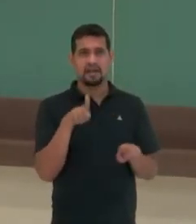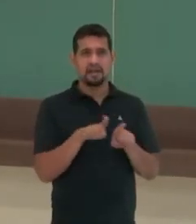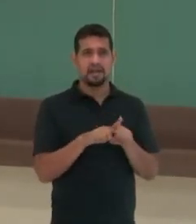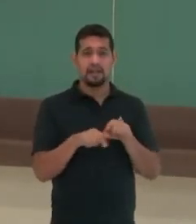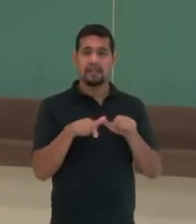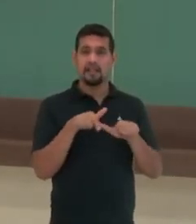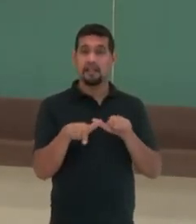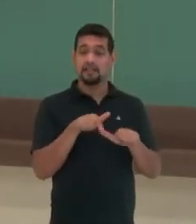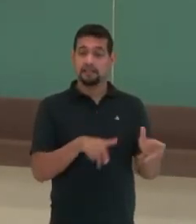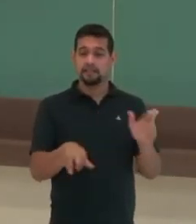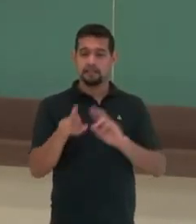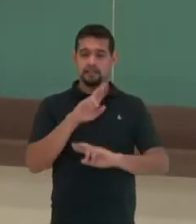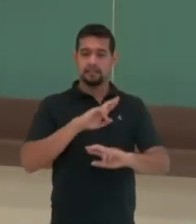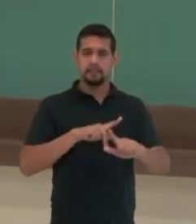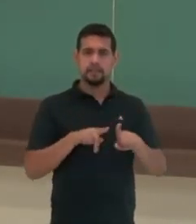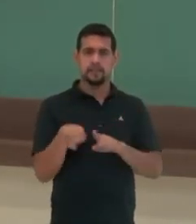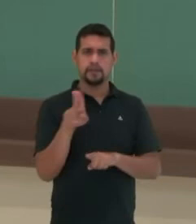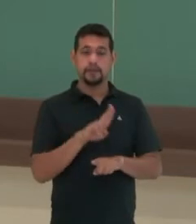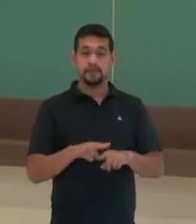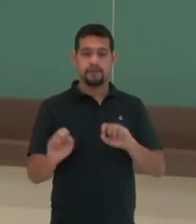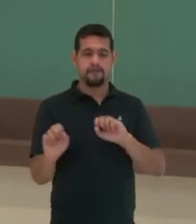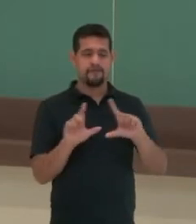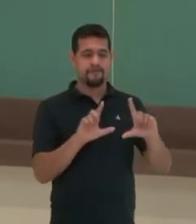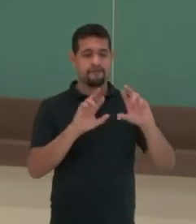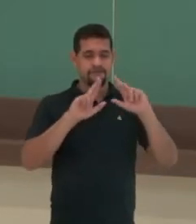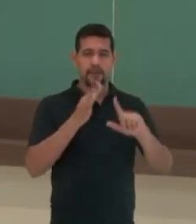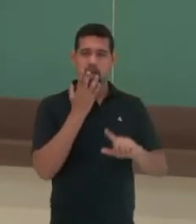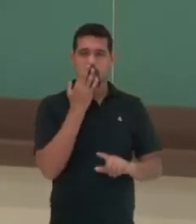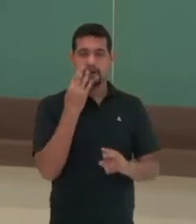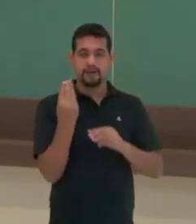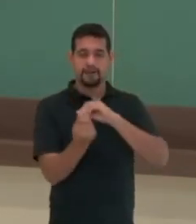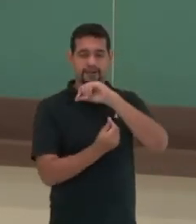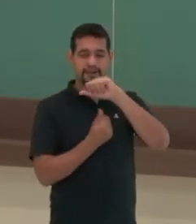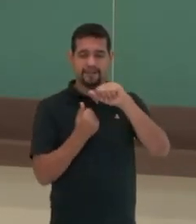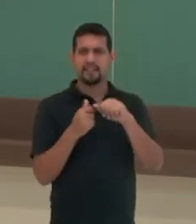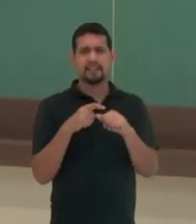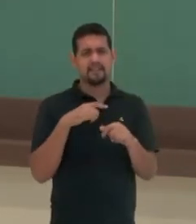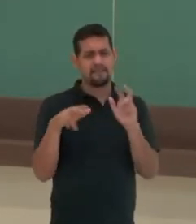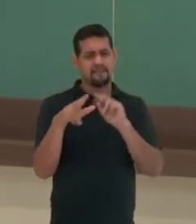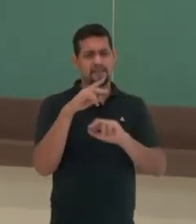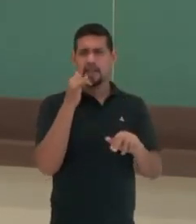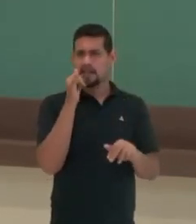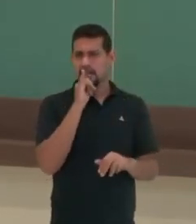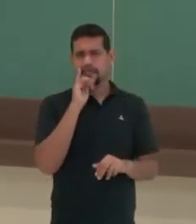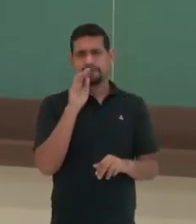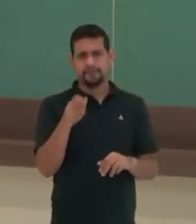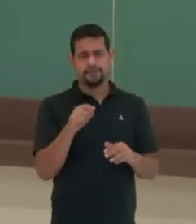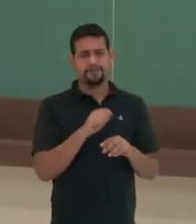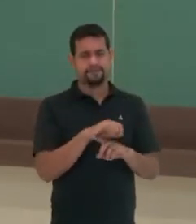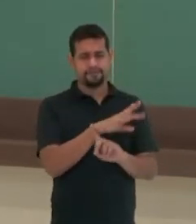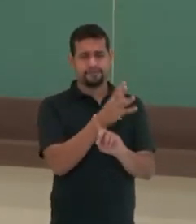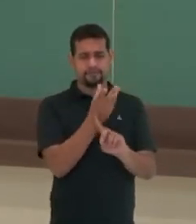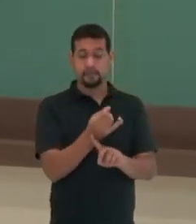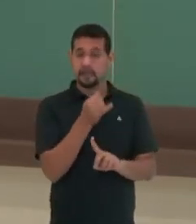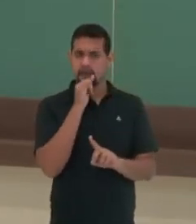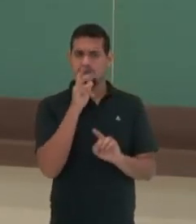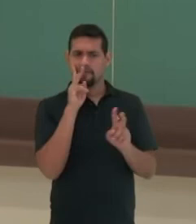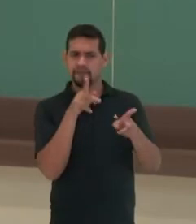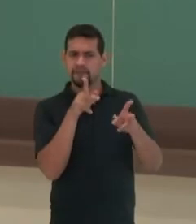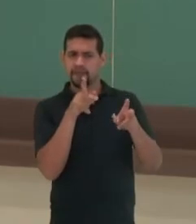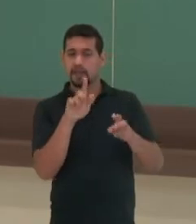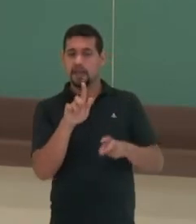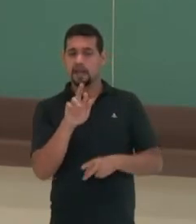de sobreposições, resultando em uma imagem de várias cores. Como a gente viu vários exemplos de obras de arte, né? Então, quando você vê